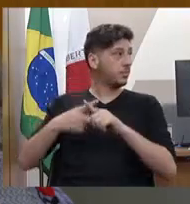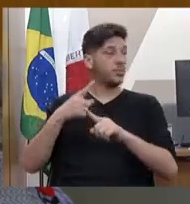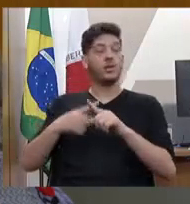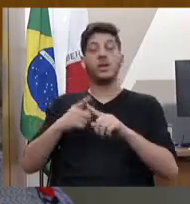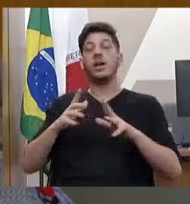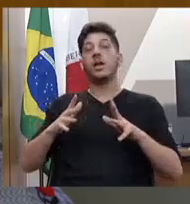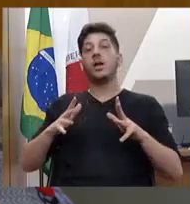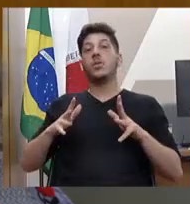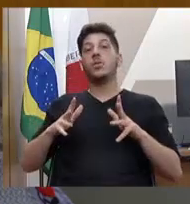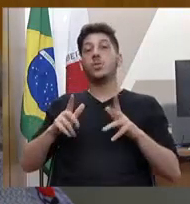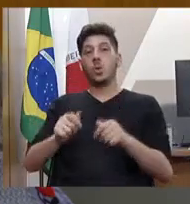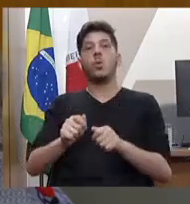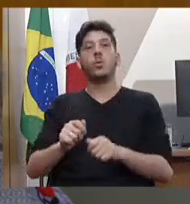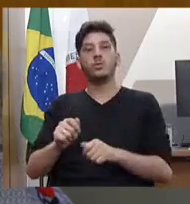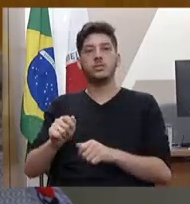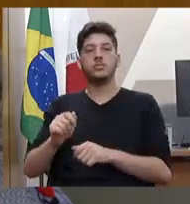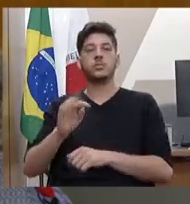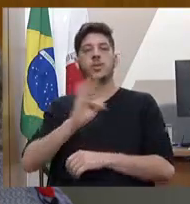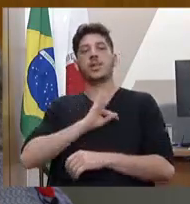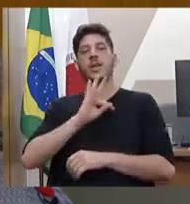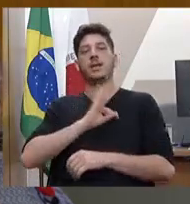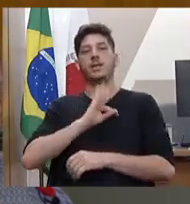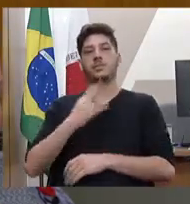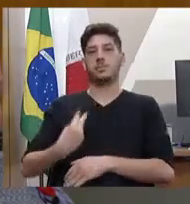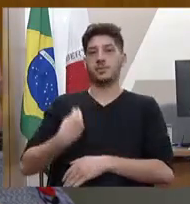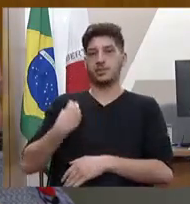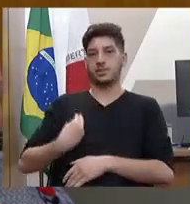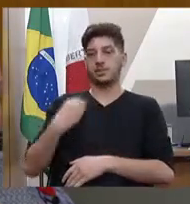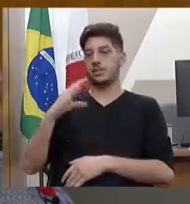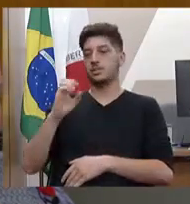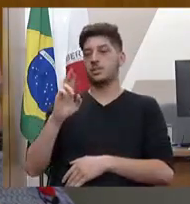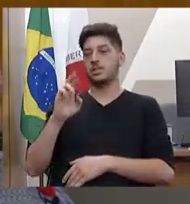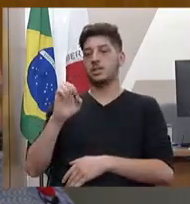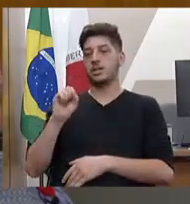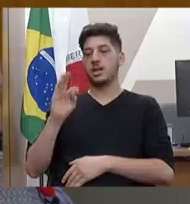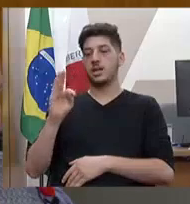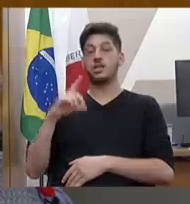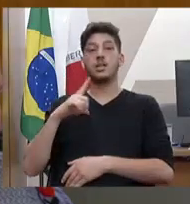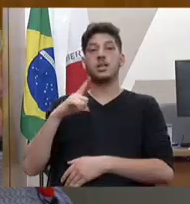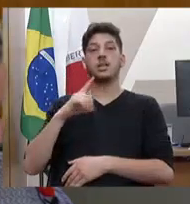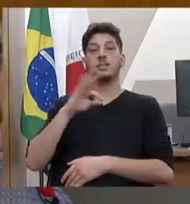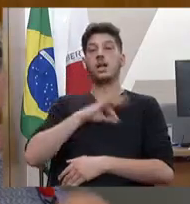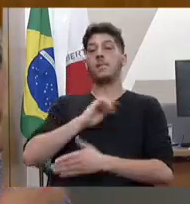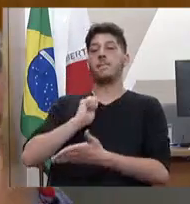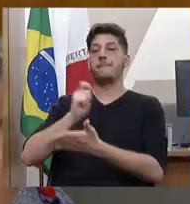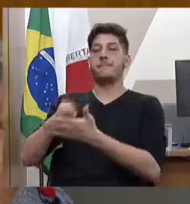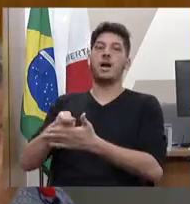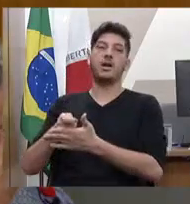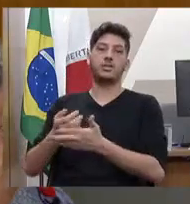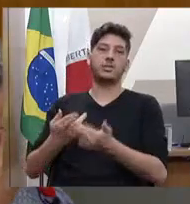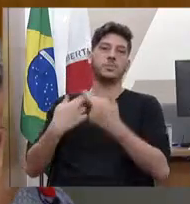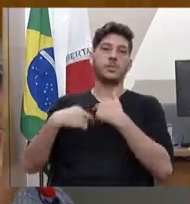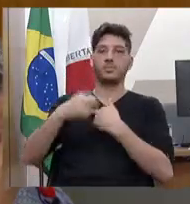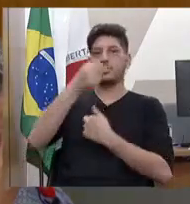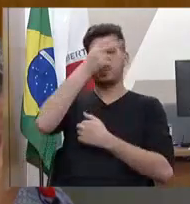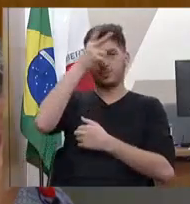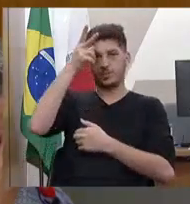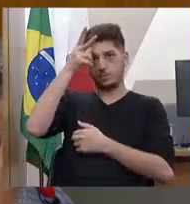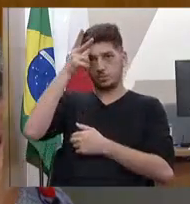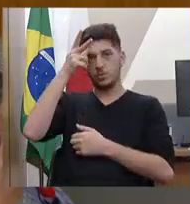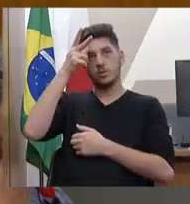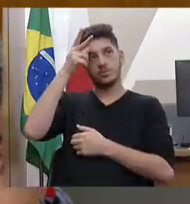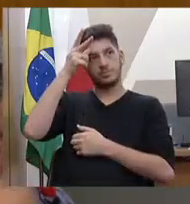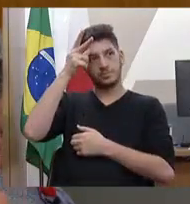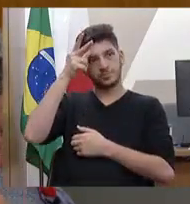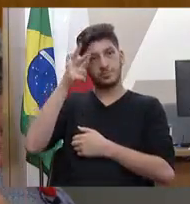os técnicos que compõem o cerestes são pagos pelo Município outra parte vem